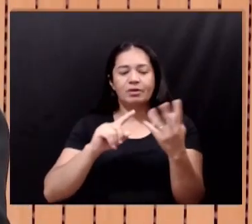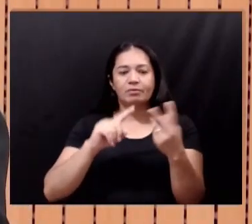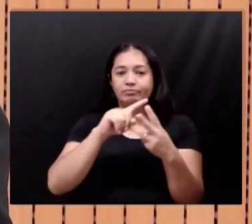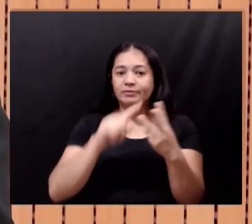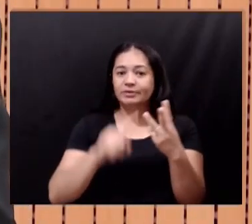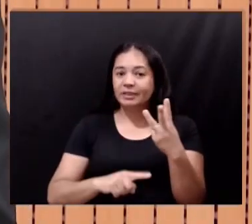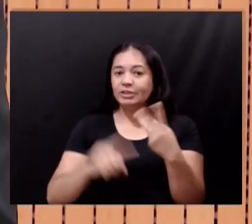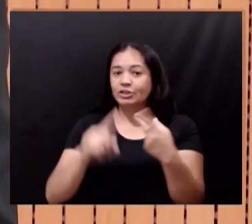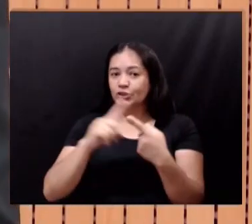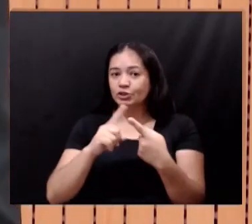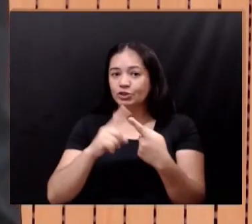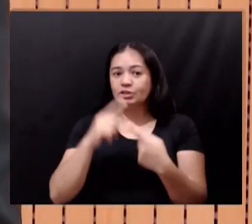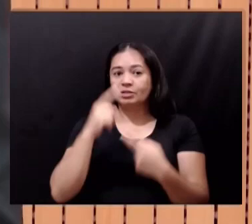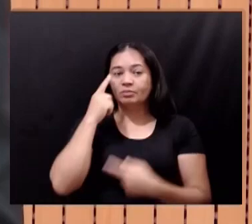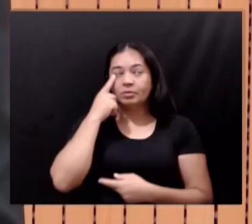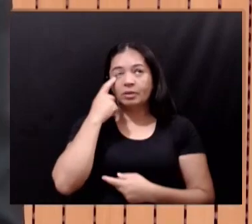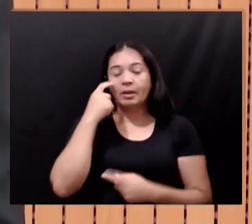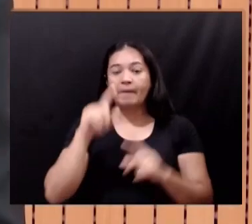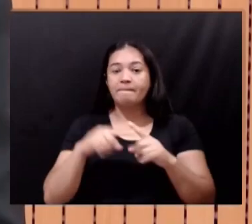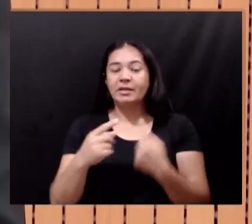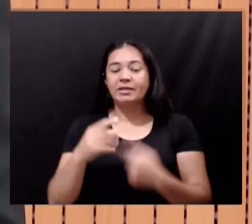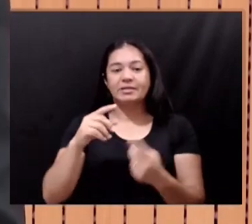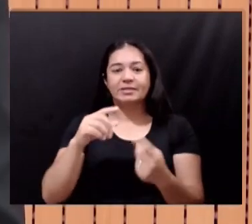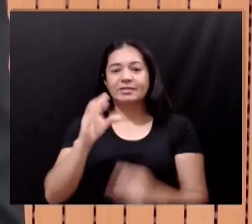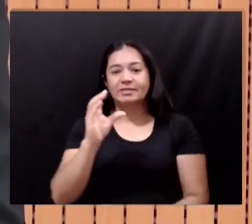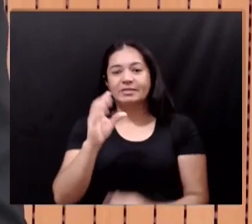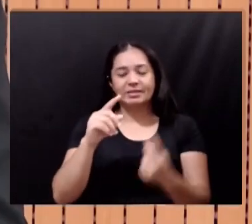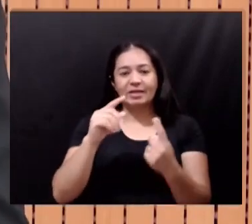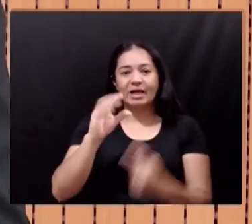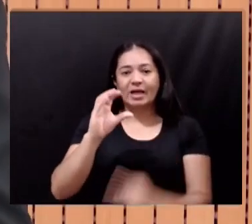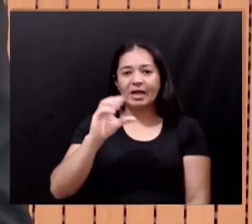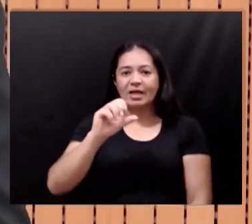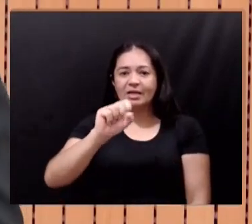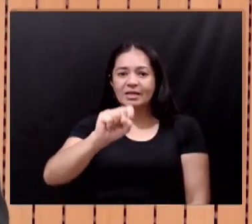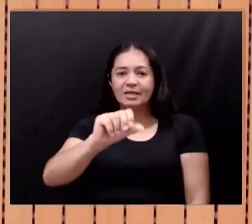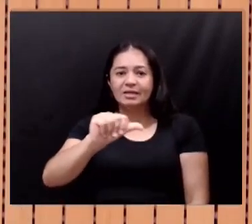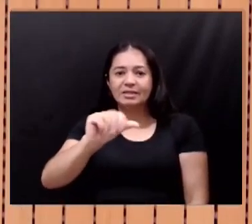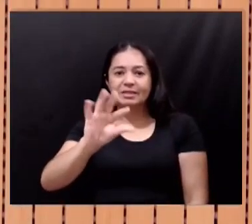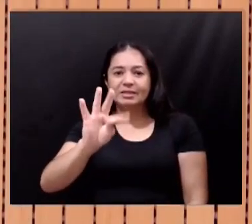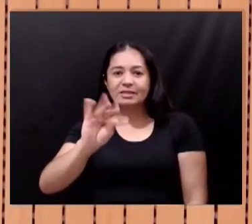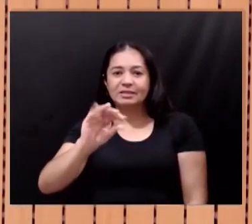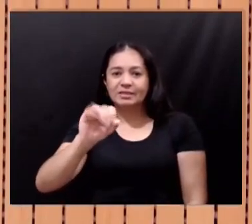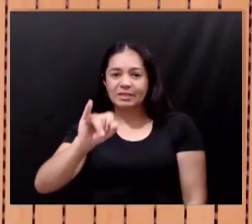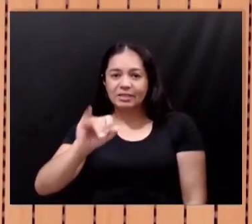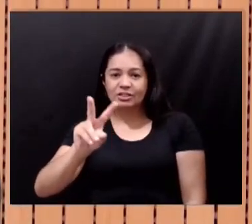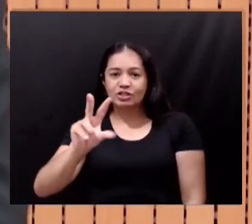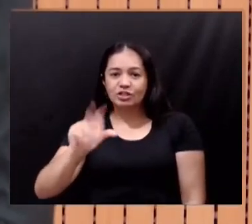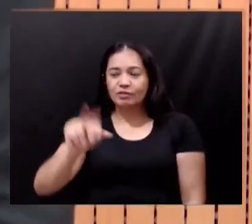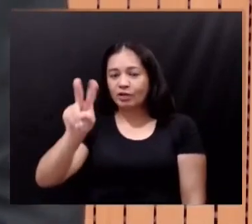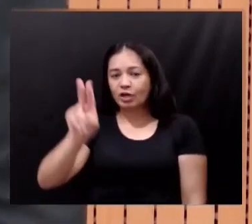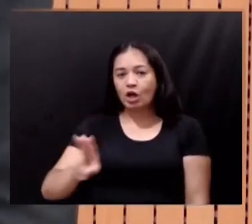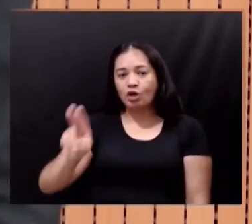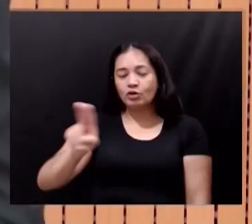mas a sativa particularmente, que é a conhecida há mais tempo pelos europeus, que foi usada para fazer as fibras,